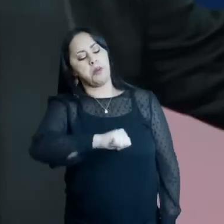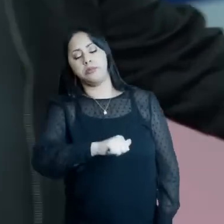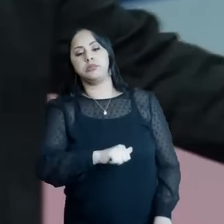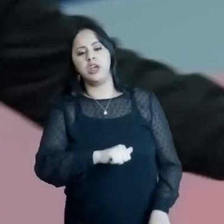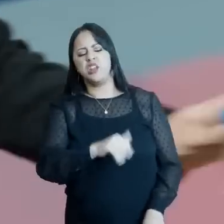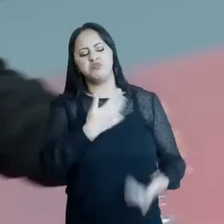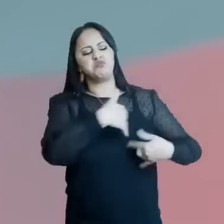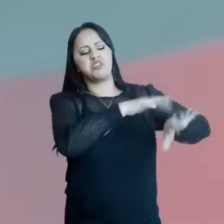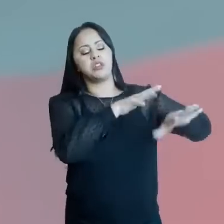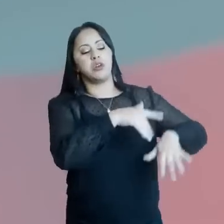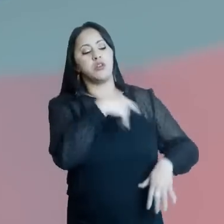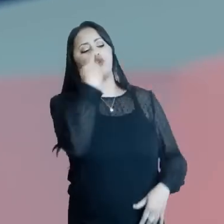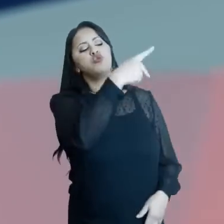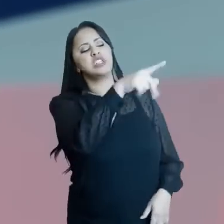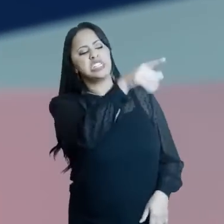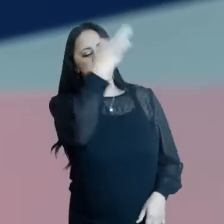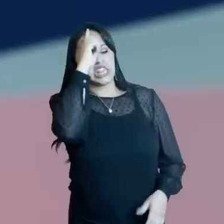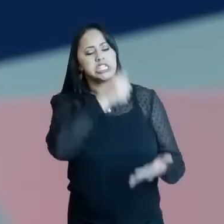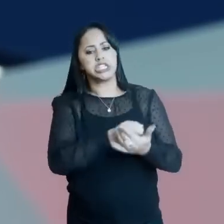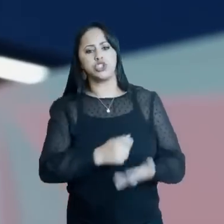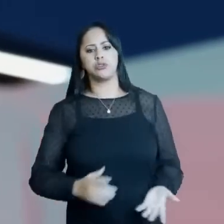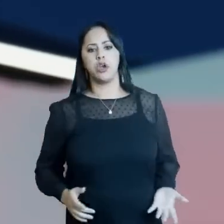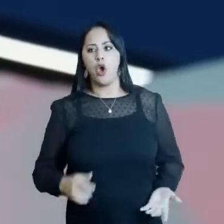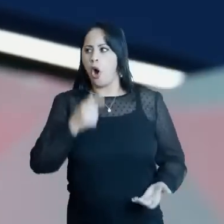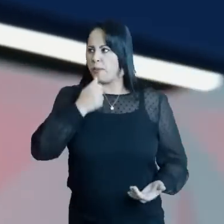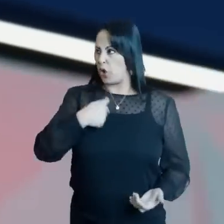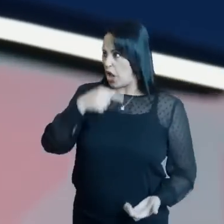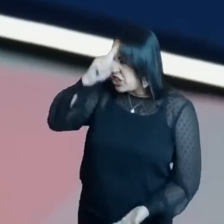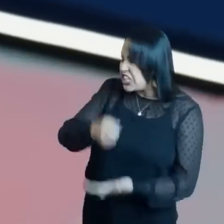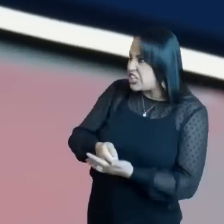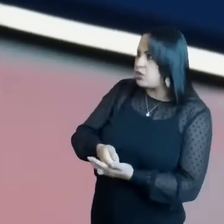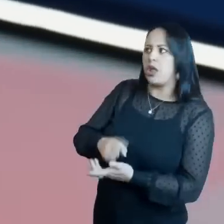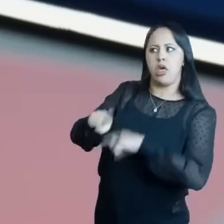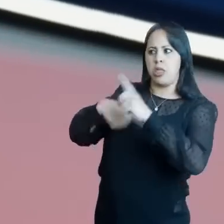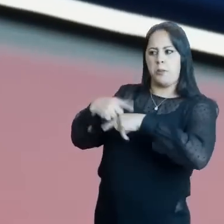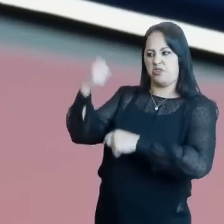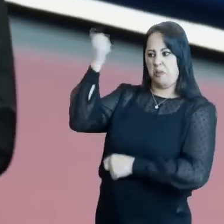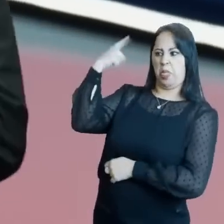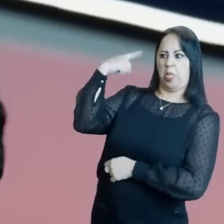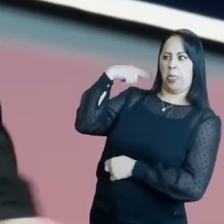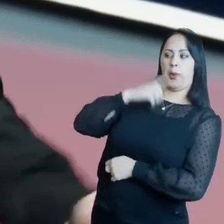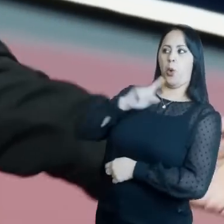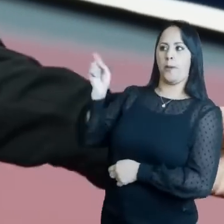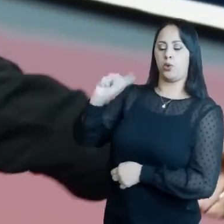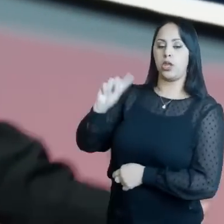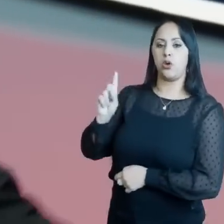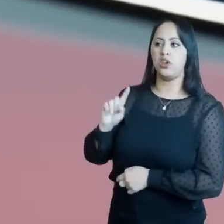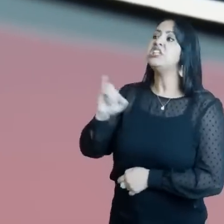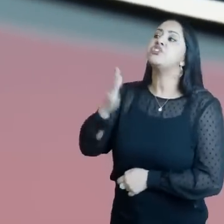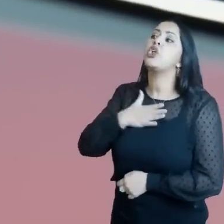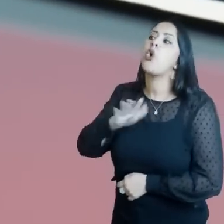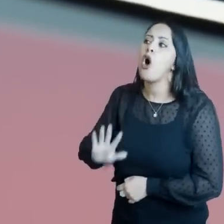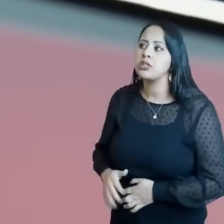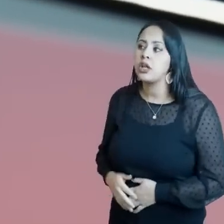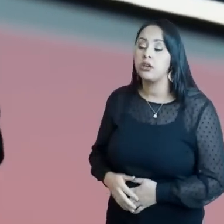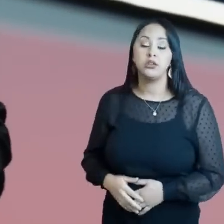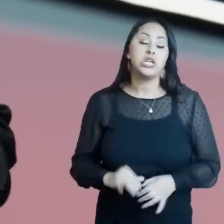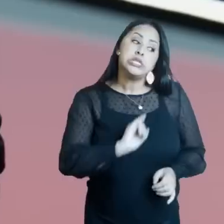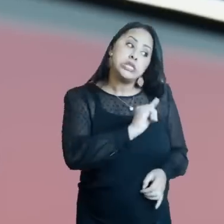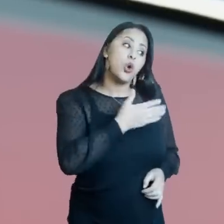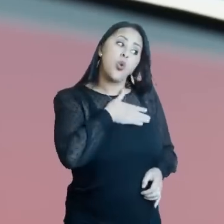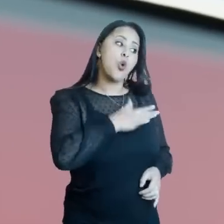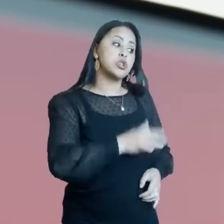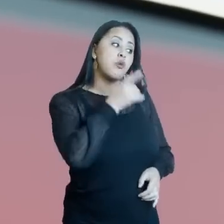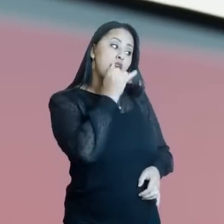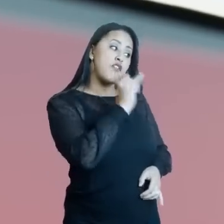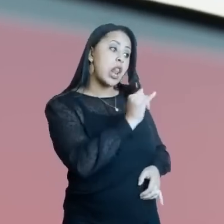texto está ruim? Eu falei, não, quem tem que aprovar é você. Aí ele falou assim, eu não vou aprovar não, depois você vai brigar comigo. Eu falei, não, você aprova. Mas ele, se você não gostar? Se eu não gostar, eu vou te